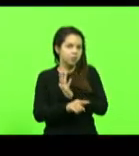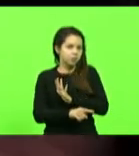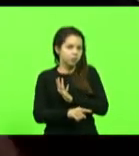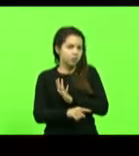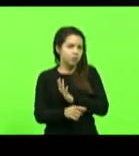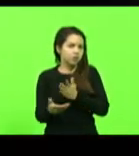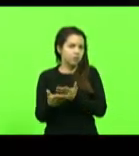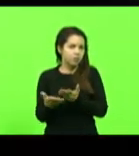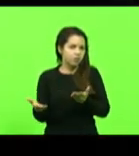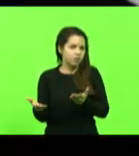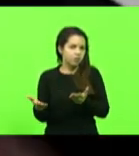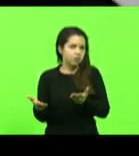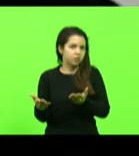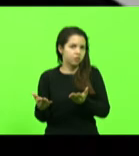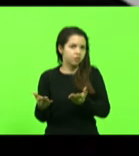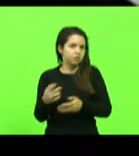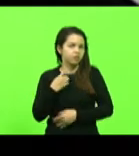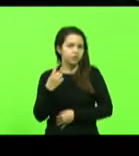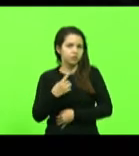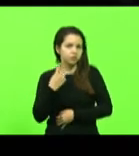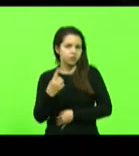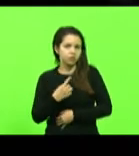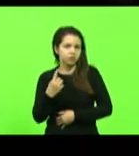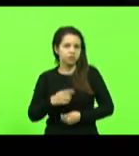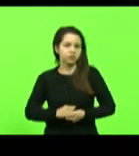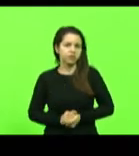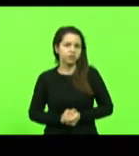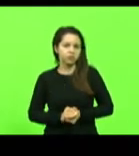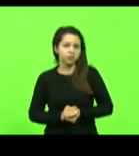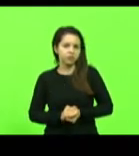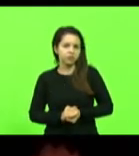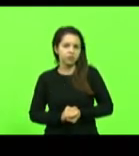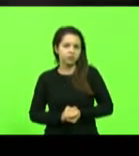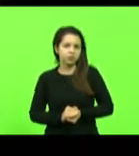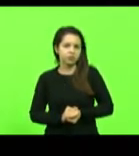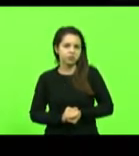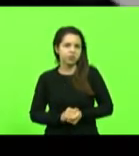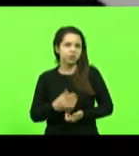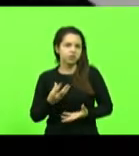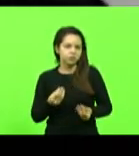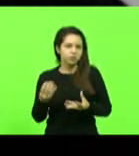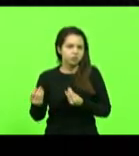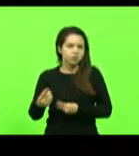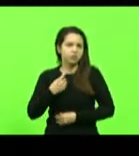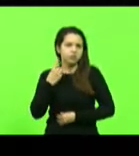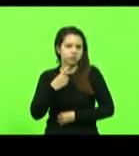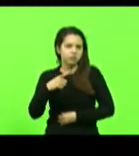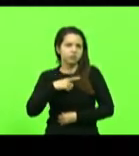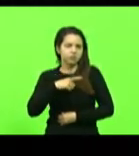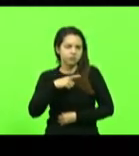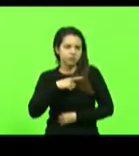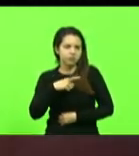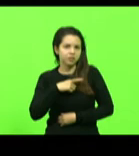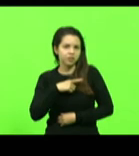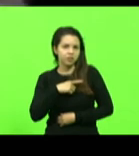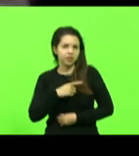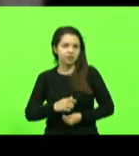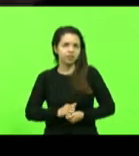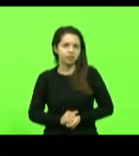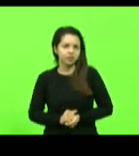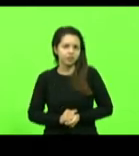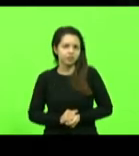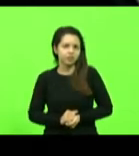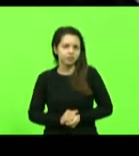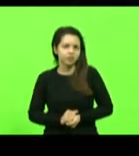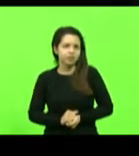lá que temos, não sei, são 200 e poucos deputados, se não me equivoco, que temos aí. Se eu vou por cada gabinete, o mínimo que